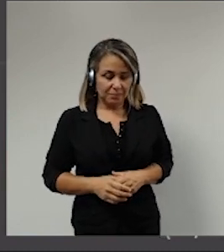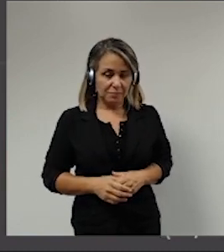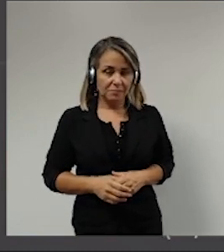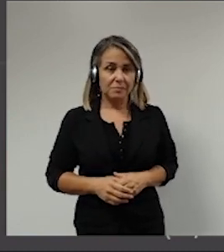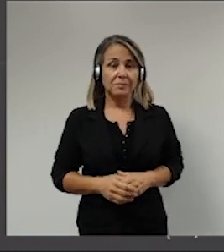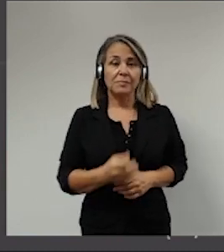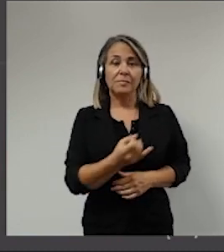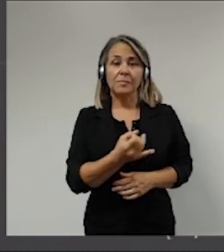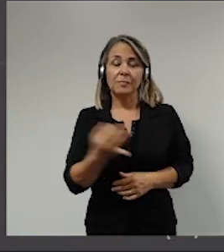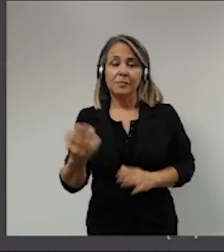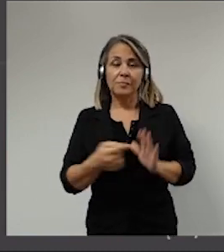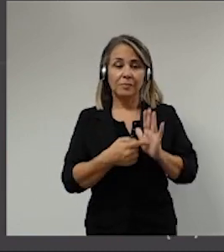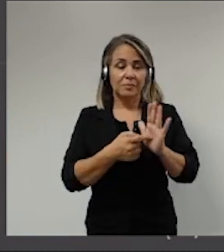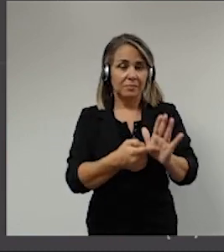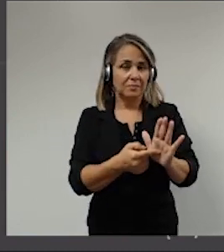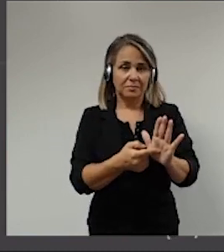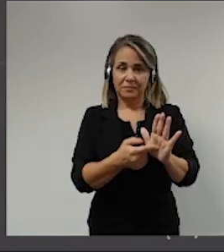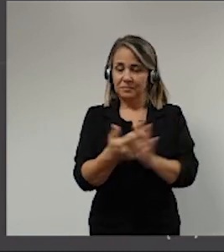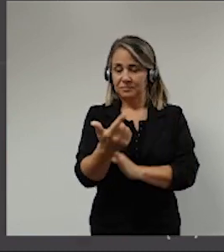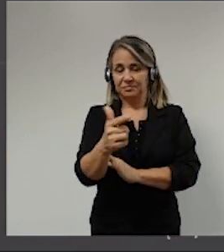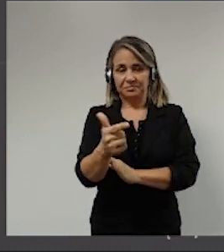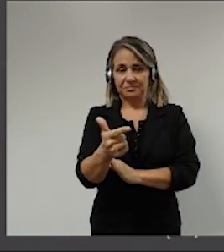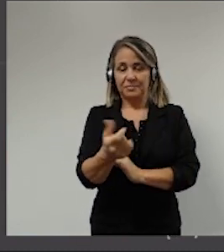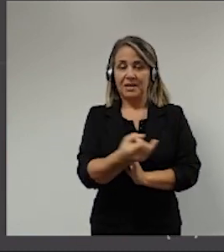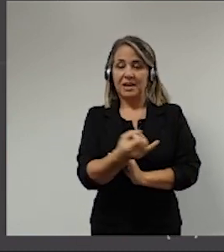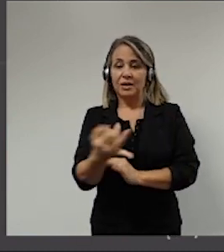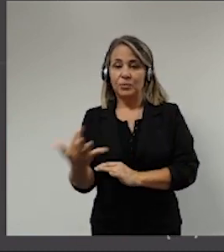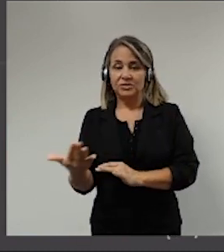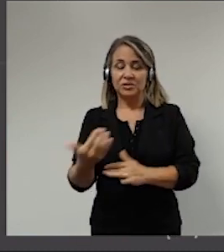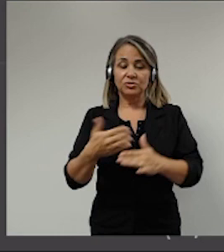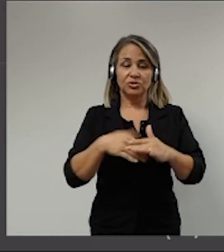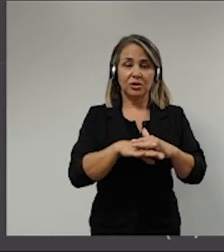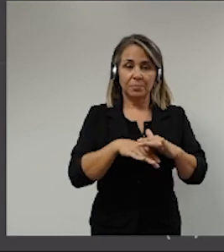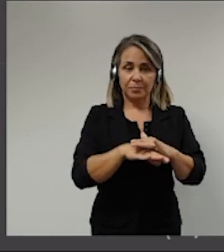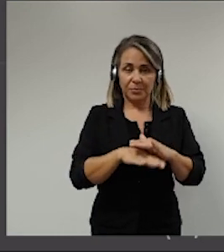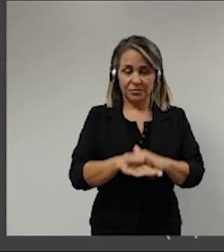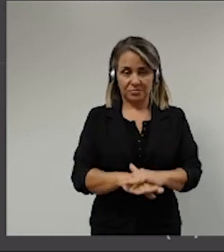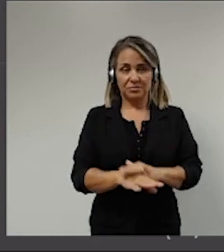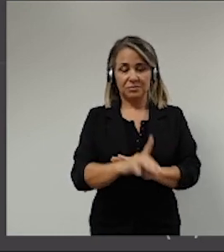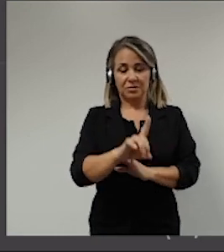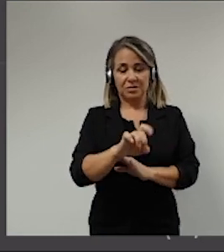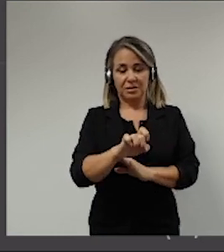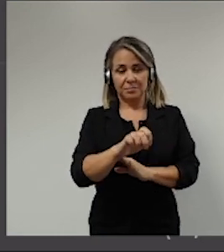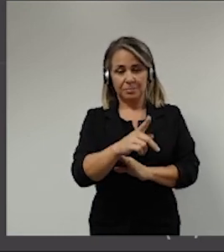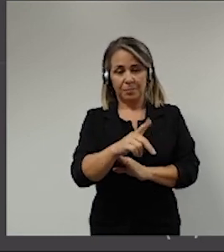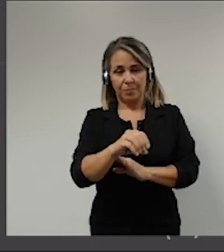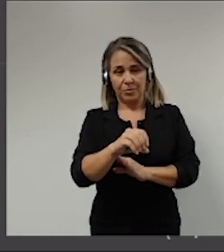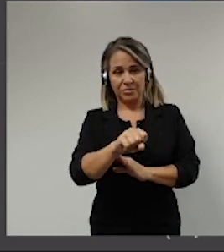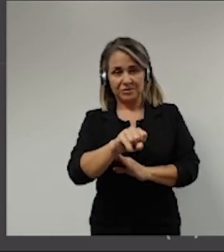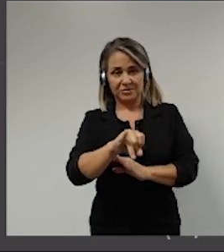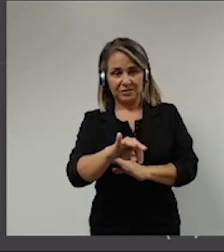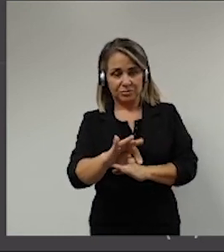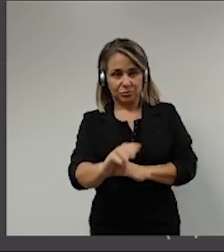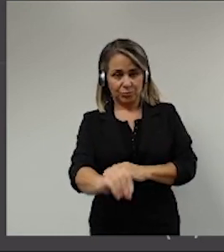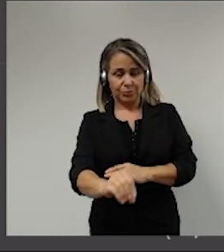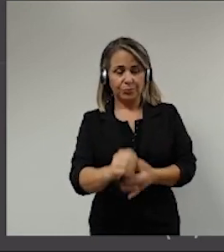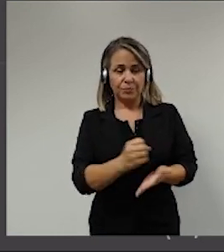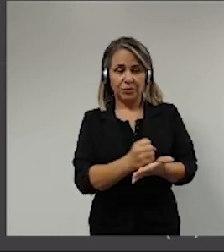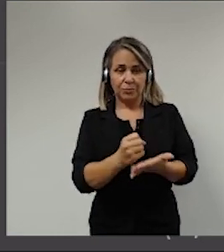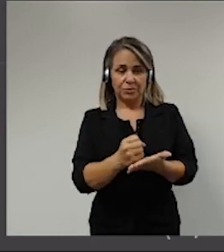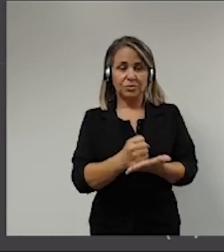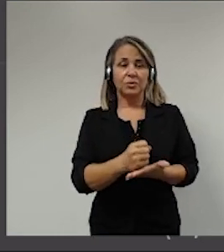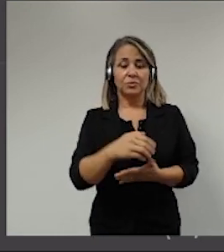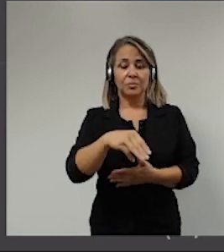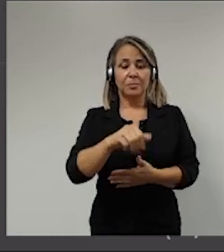Naqueles números que eu mostrei para vocês, não estavam os números de depósitos via Protocolo de Madrid. O Brasil adotou